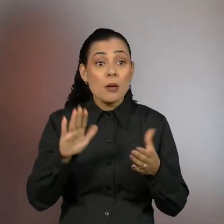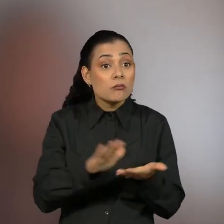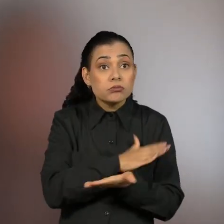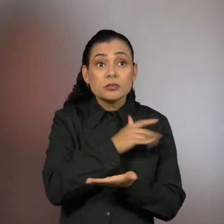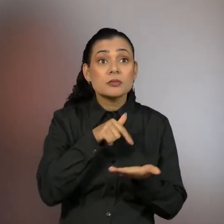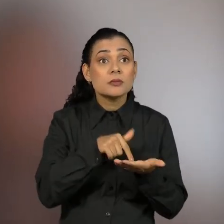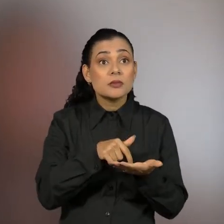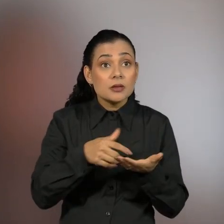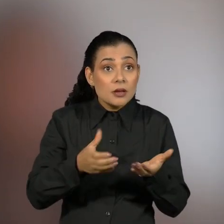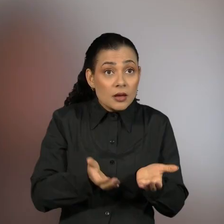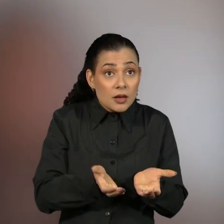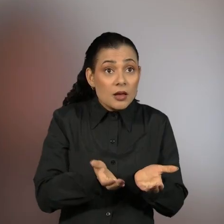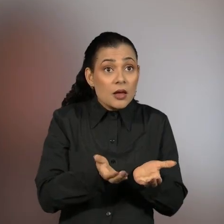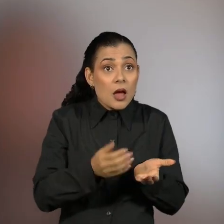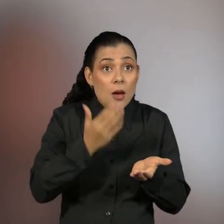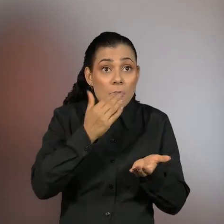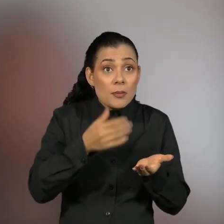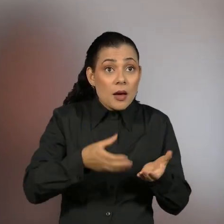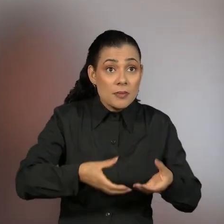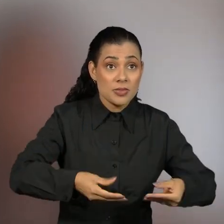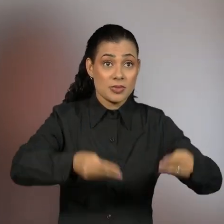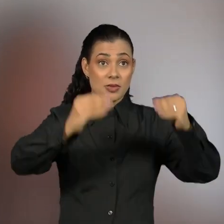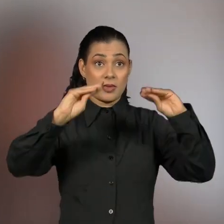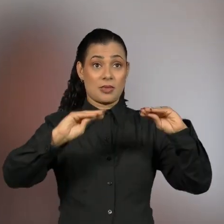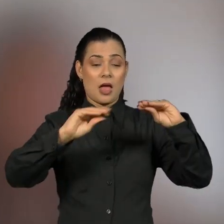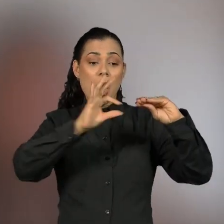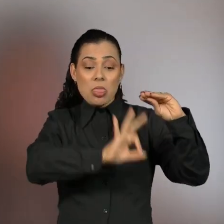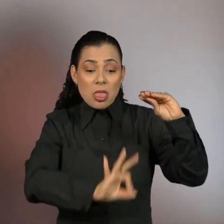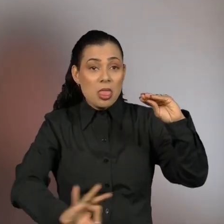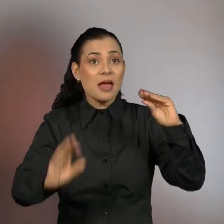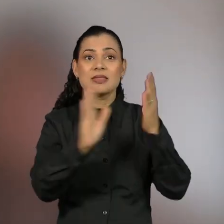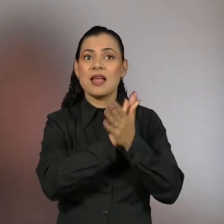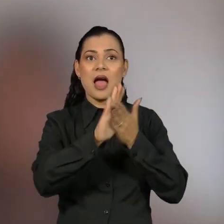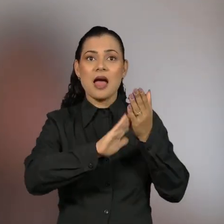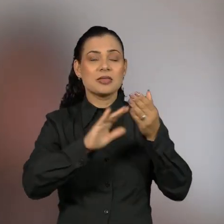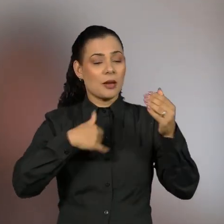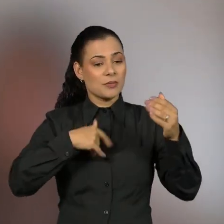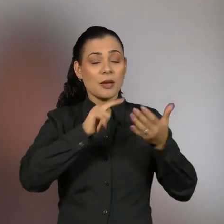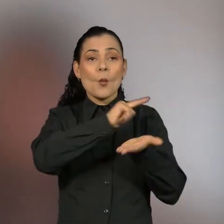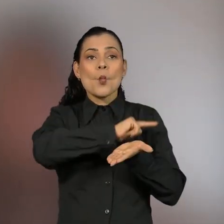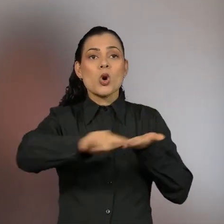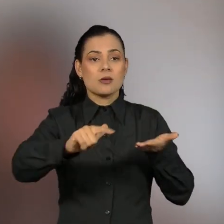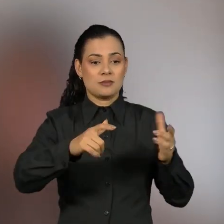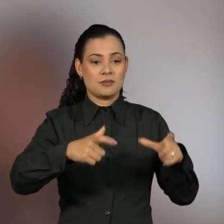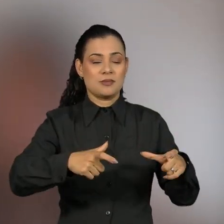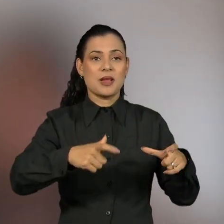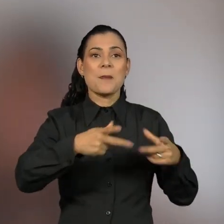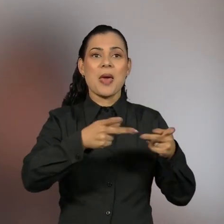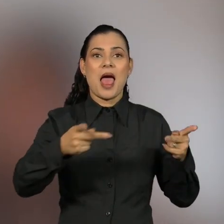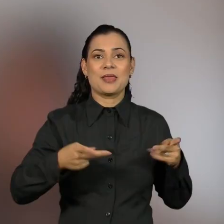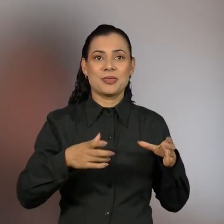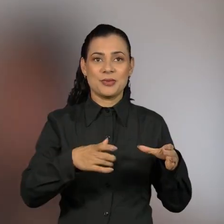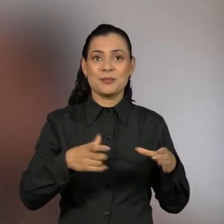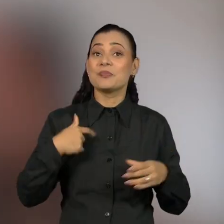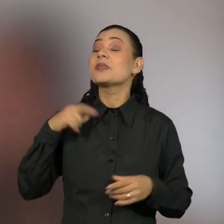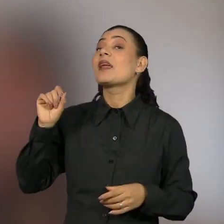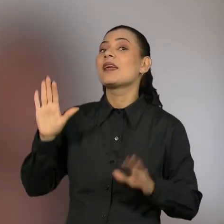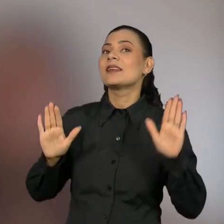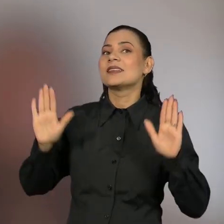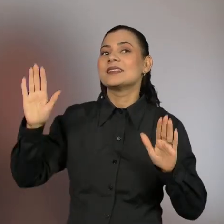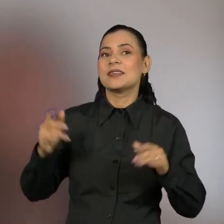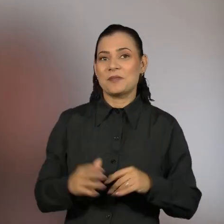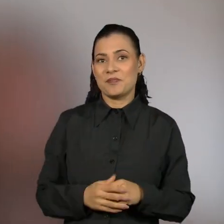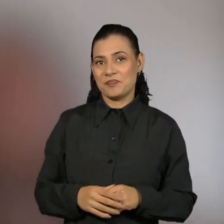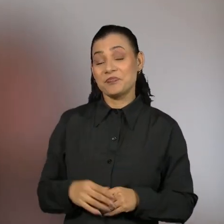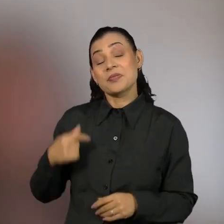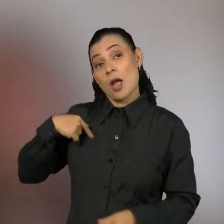que virar o prato, não pode ter nenhuma migalhinha. Tem que raspar muito o prato, né? Quem fala agora? Eu. Então pode